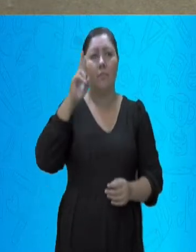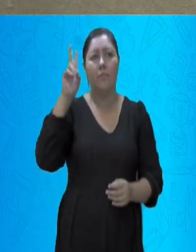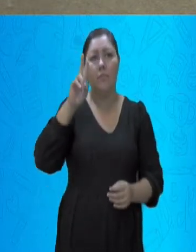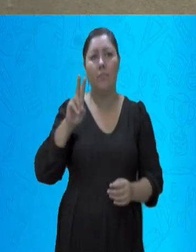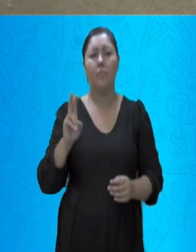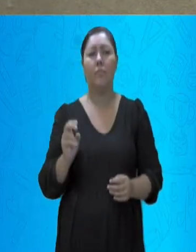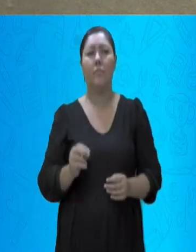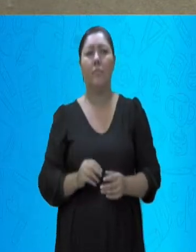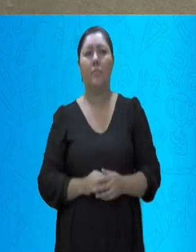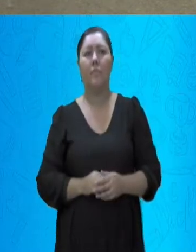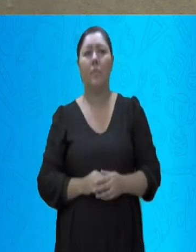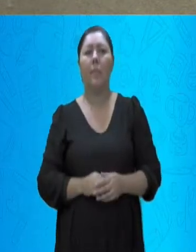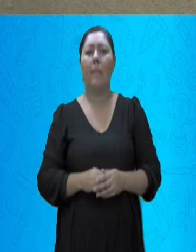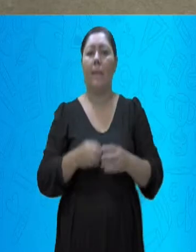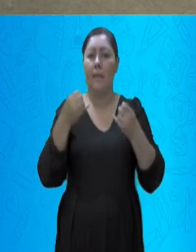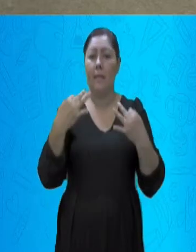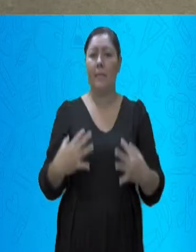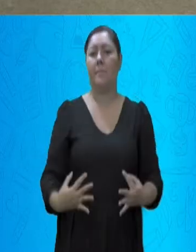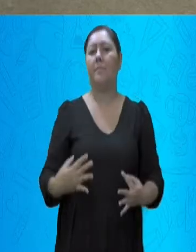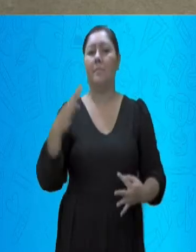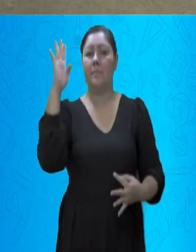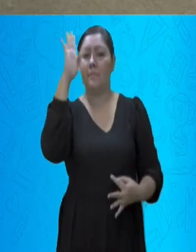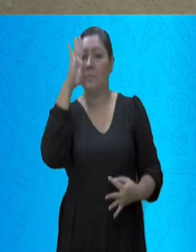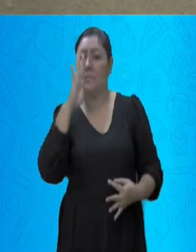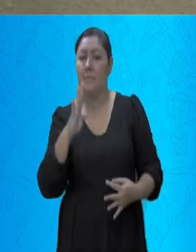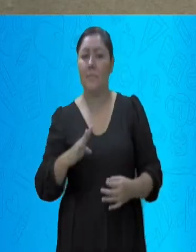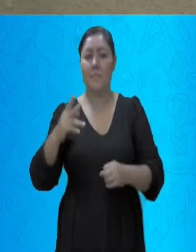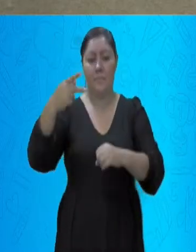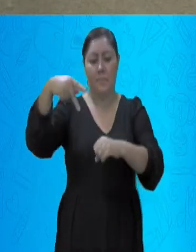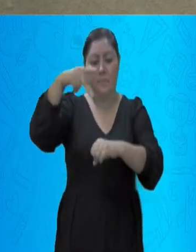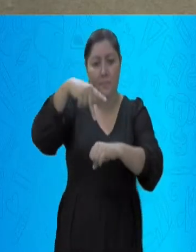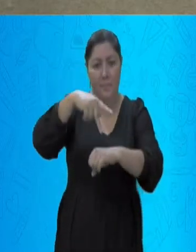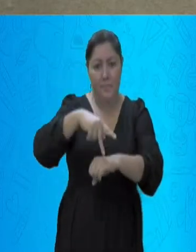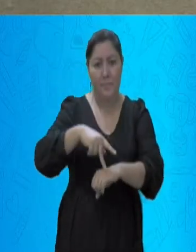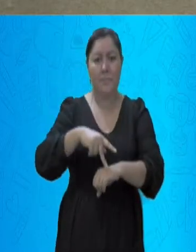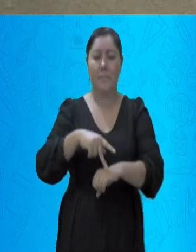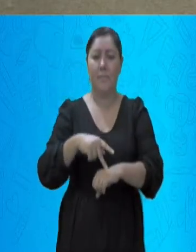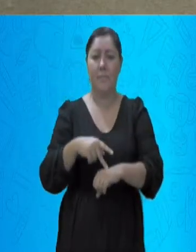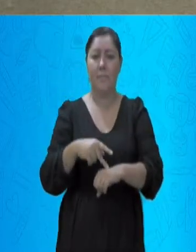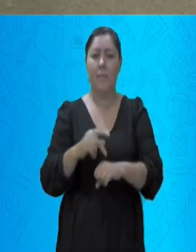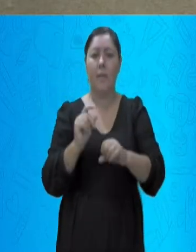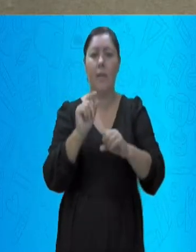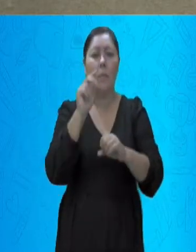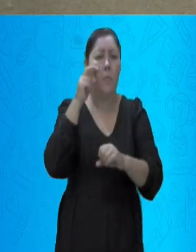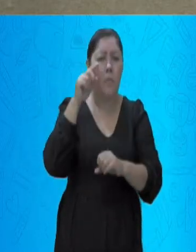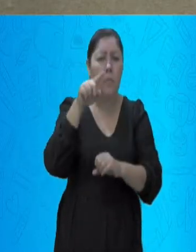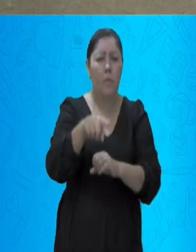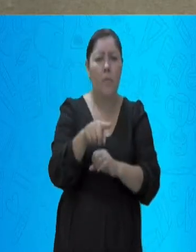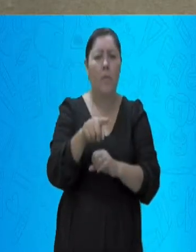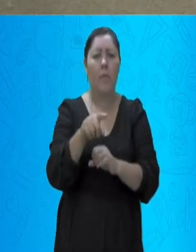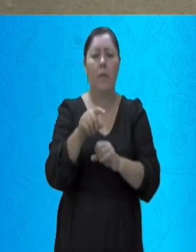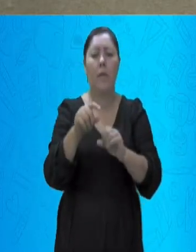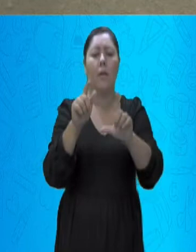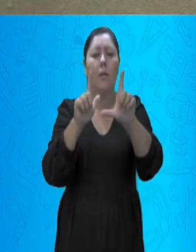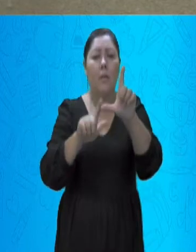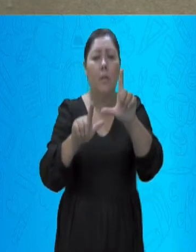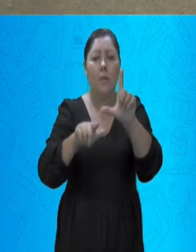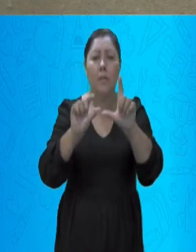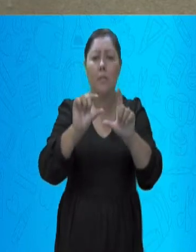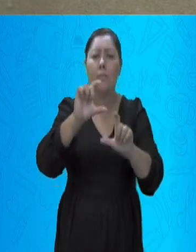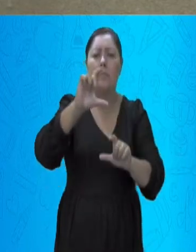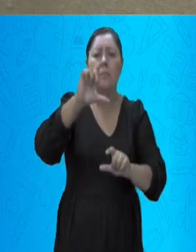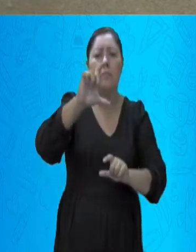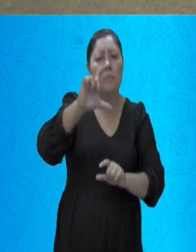Então, a gente falou do Brasil. Olha aqui, usando com letra maiúscula, é um nome próprio. Ele precisa ter a